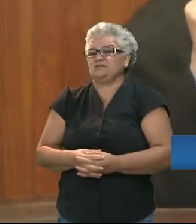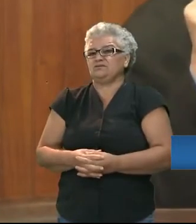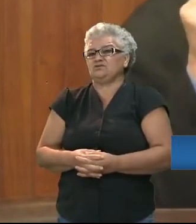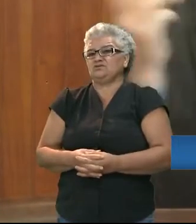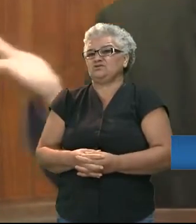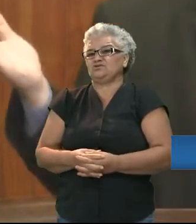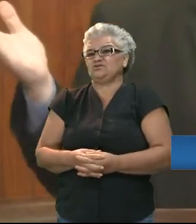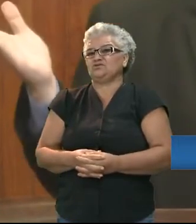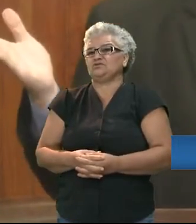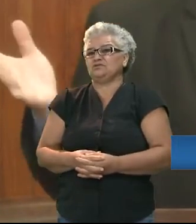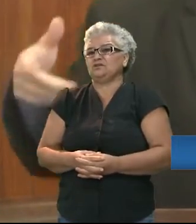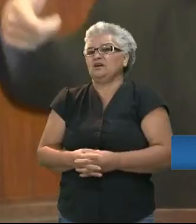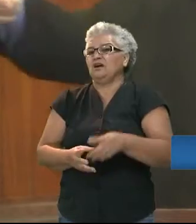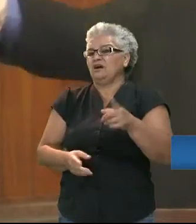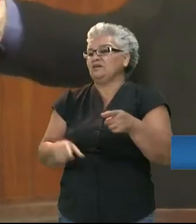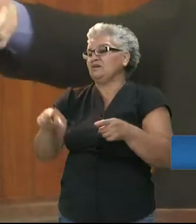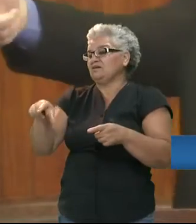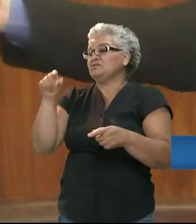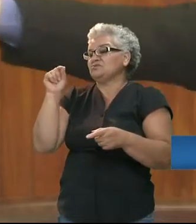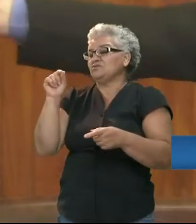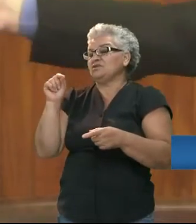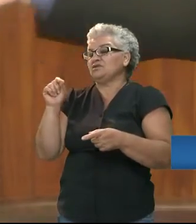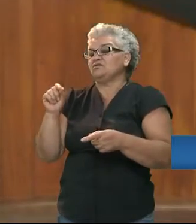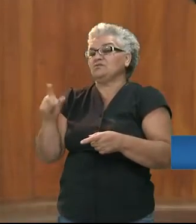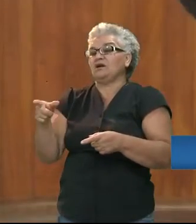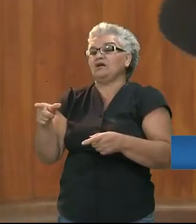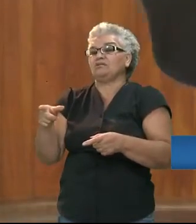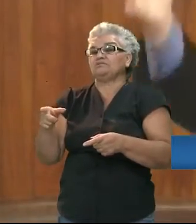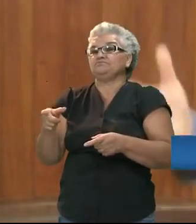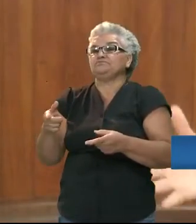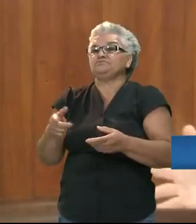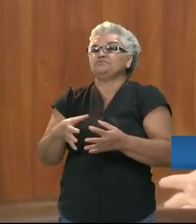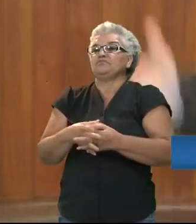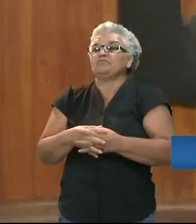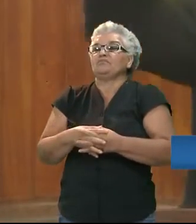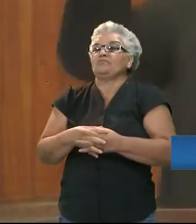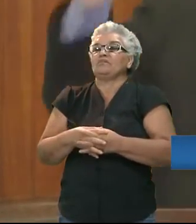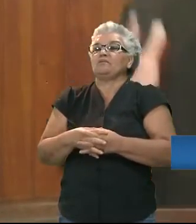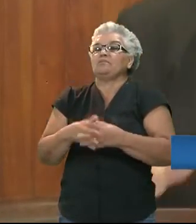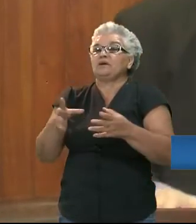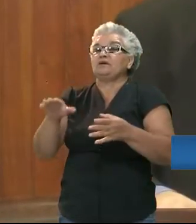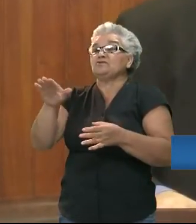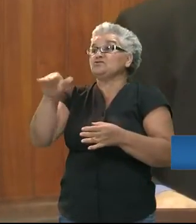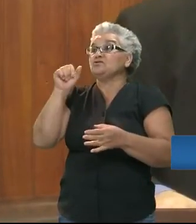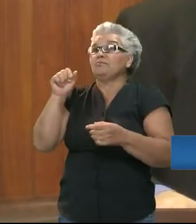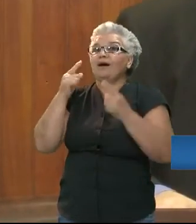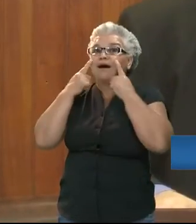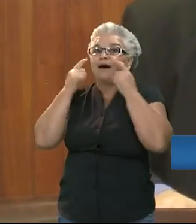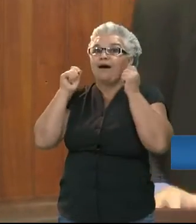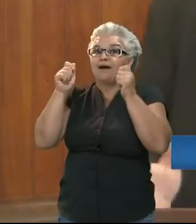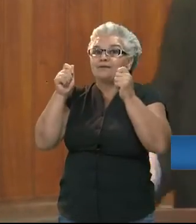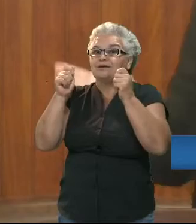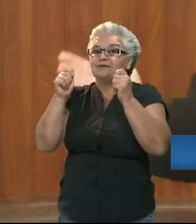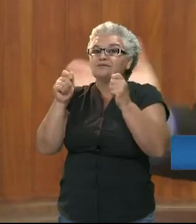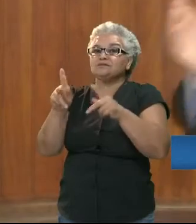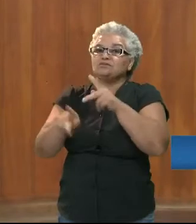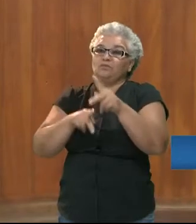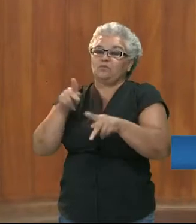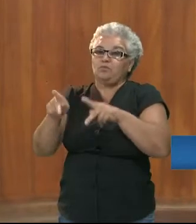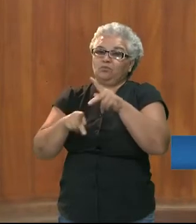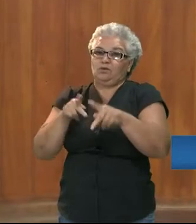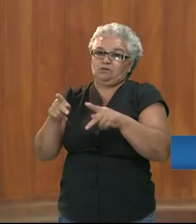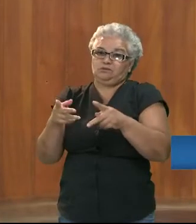menção a isso, numa ocasião que estava todos os holofotes virados para cá, para chamar a atenção de que era